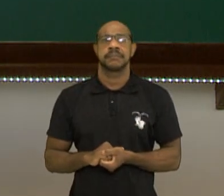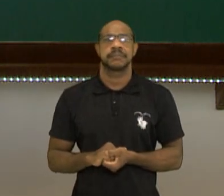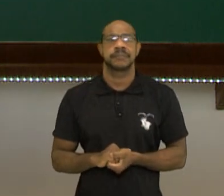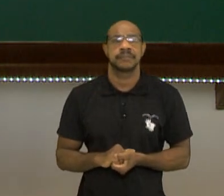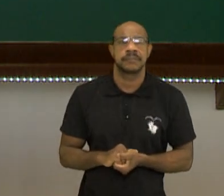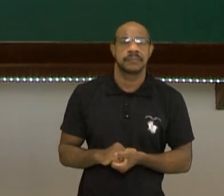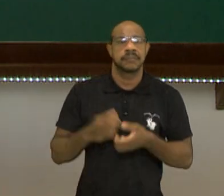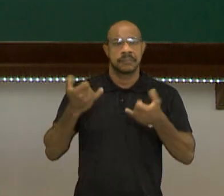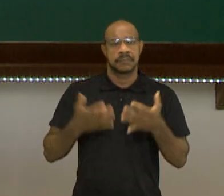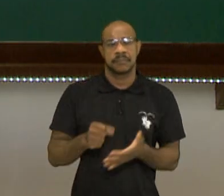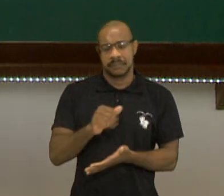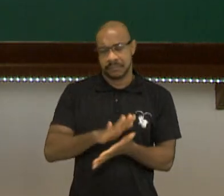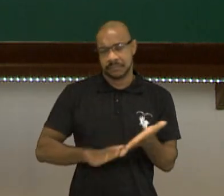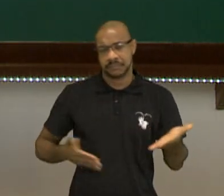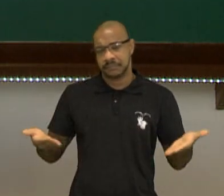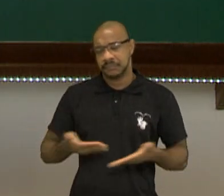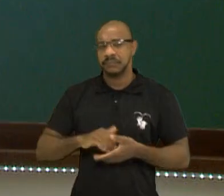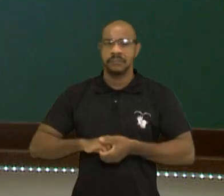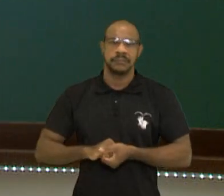Vamos, então, à nossa primeira atividade?